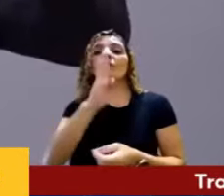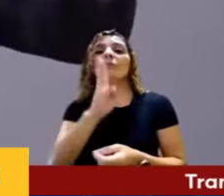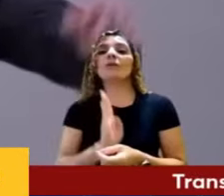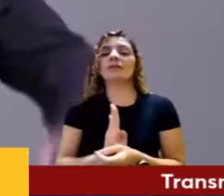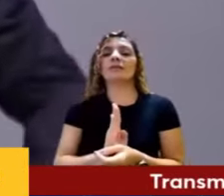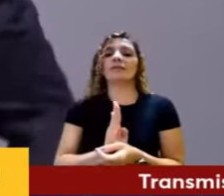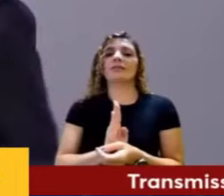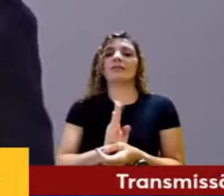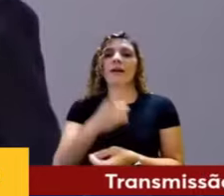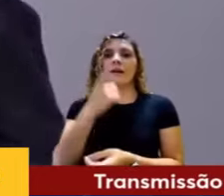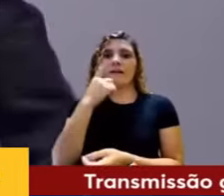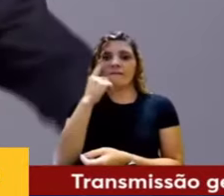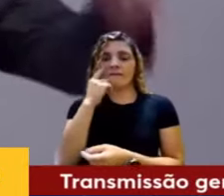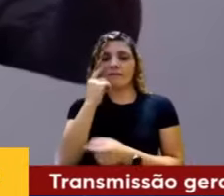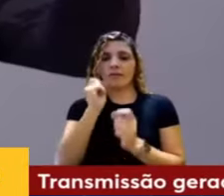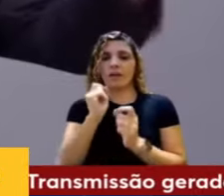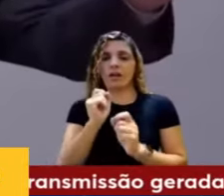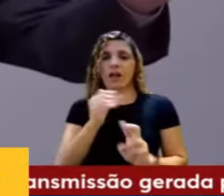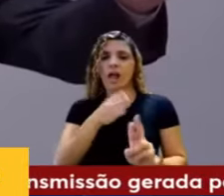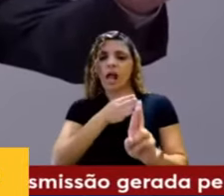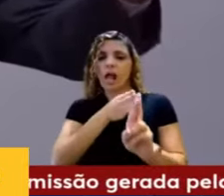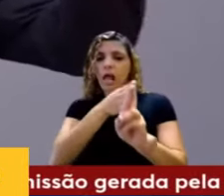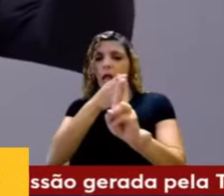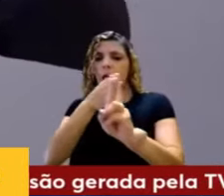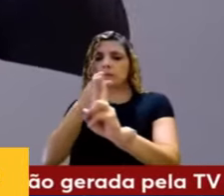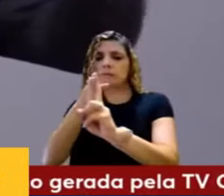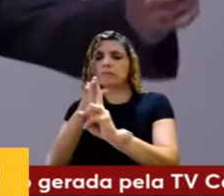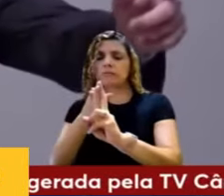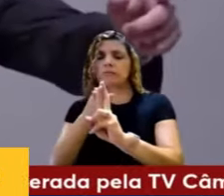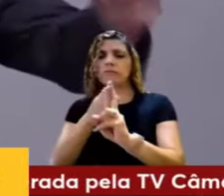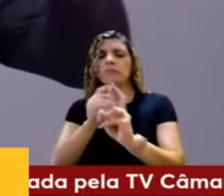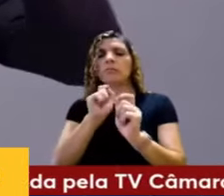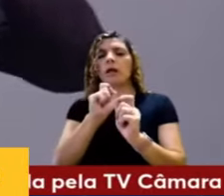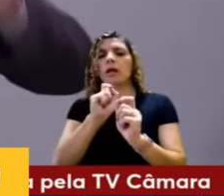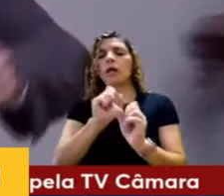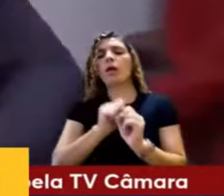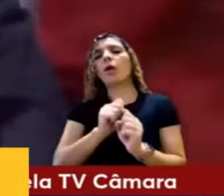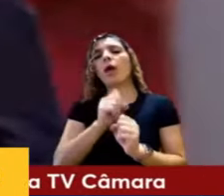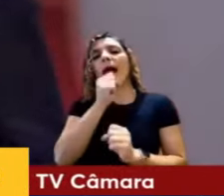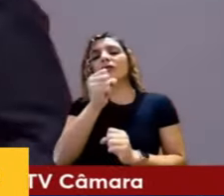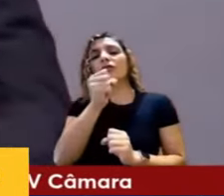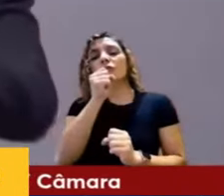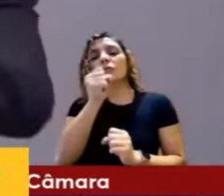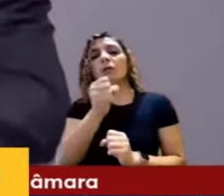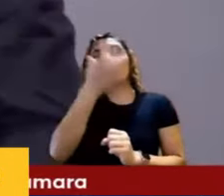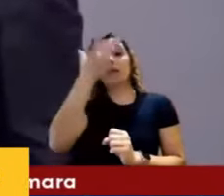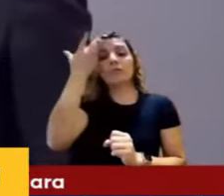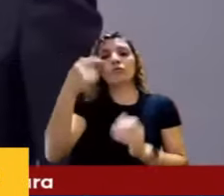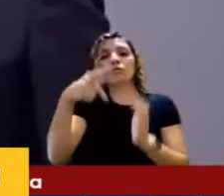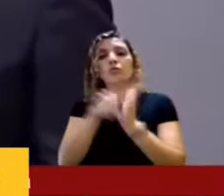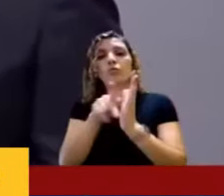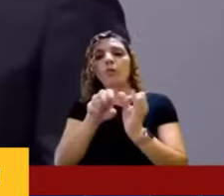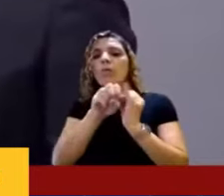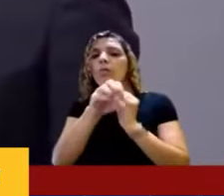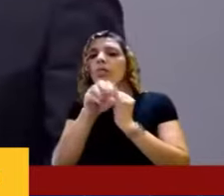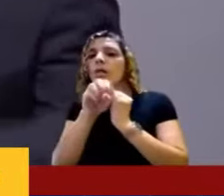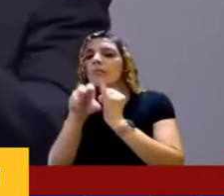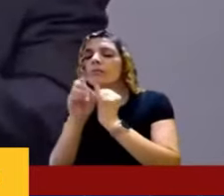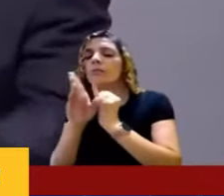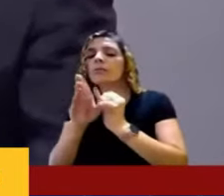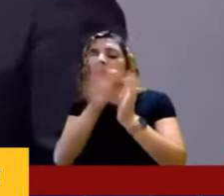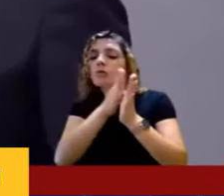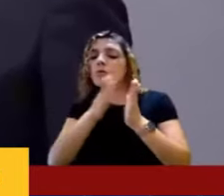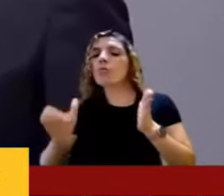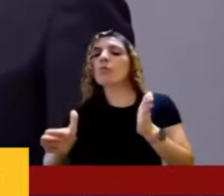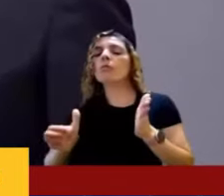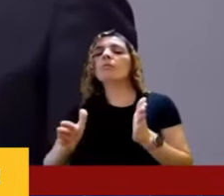vê muitas referências a jornalistas, a órgãos de imprensa que cumpriram, num determinado momento, um